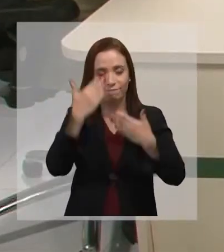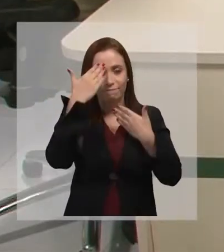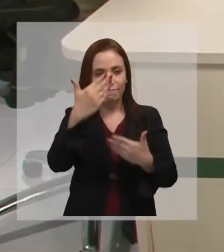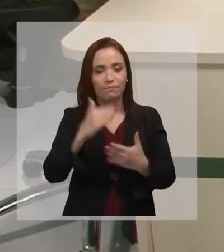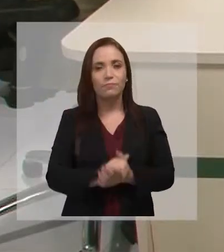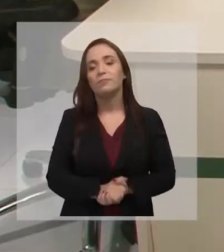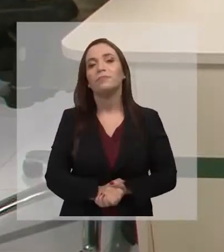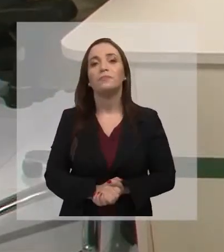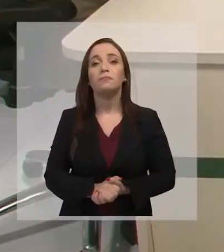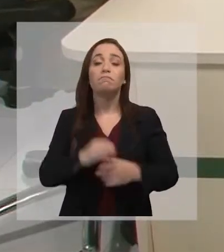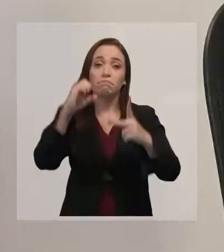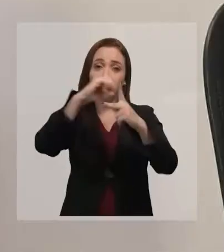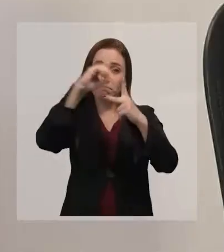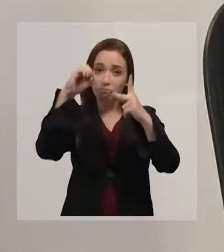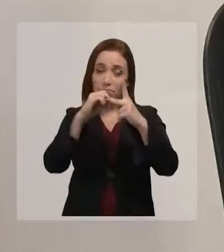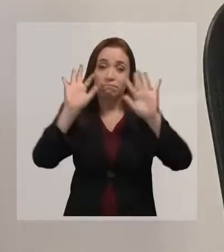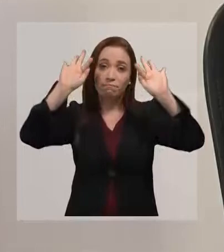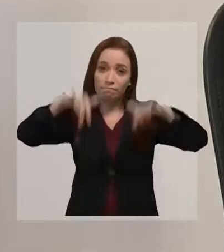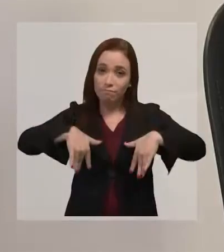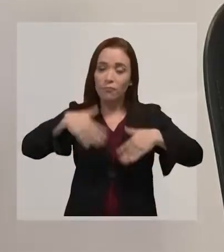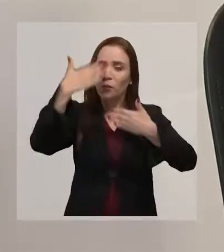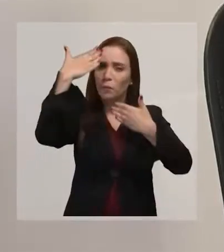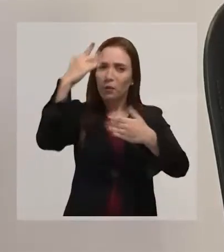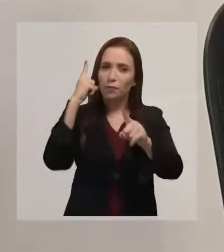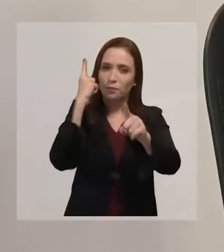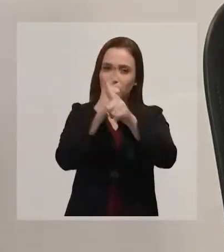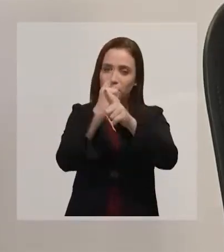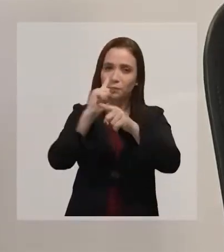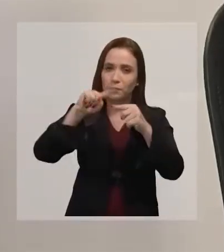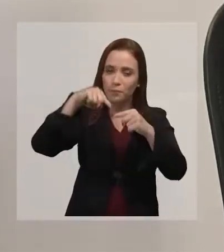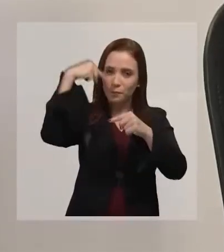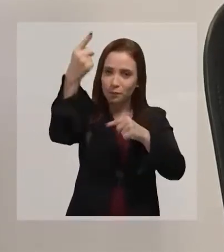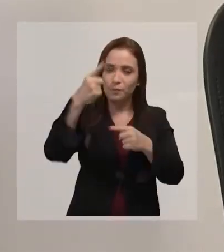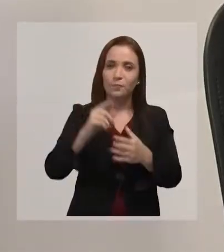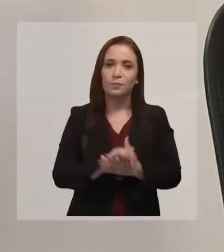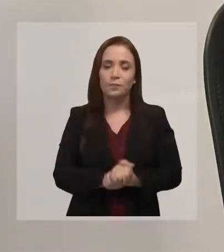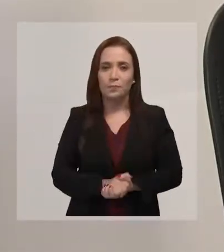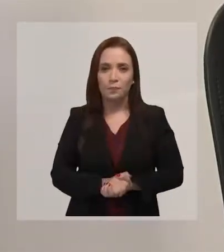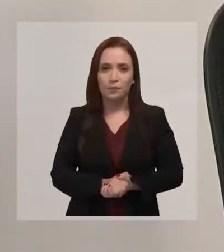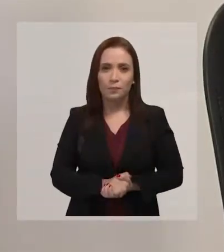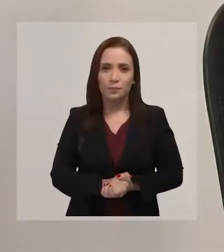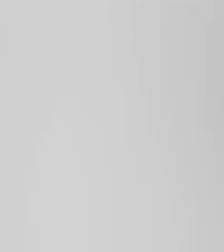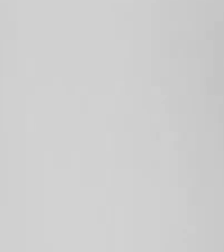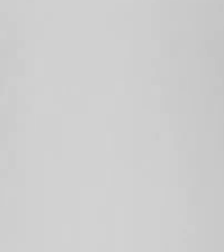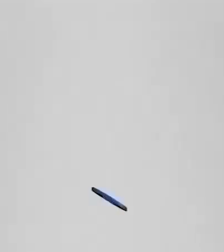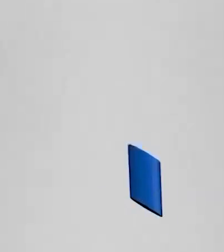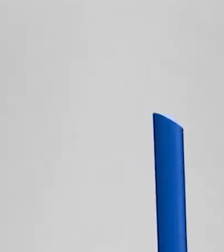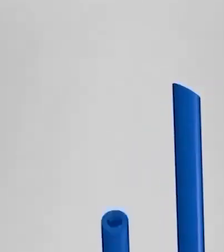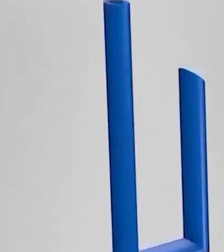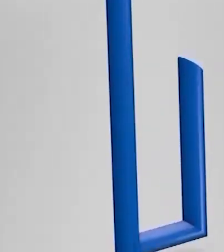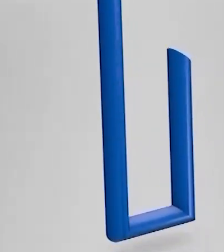Paulo. O Pela Ordem vai ficando por aqui. Obrigado pela sua honrosa audiência e até o nosso próximo encontro.